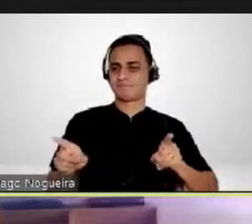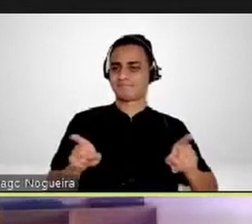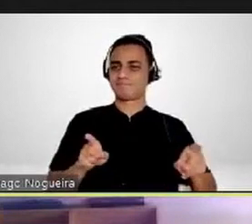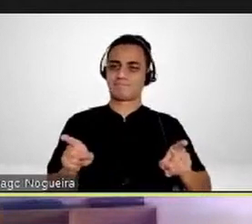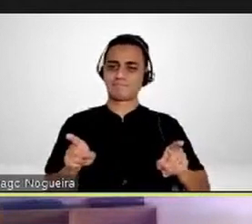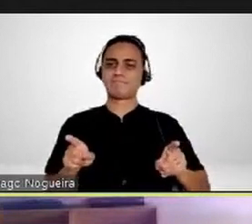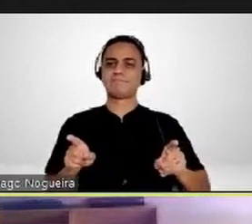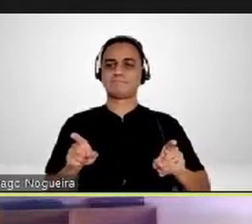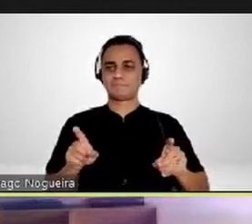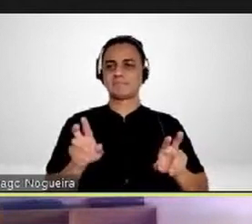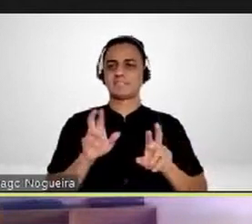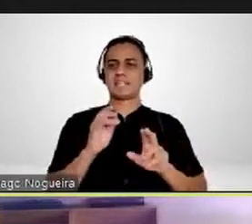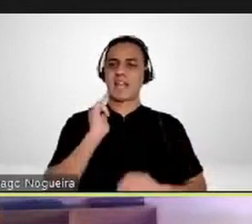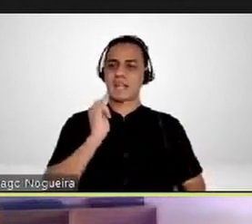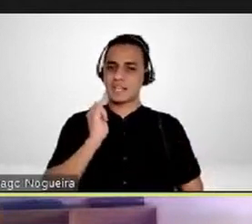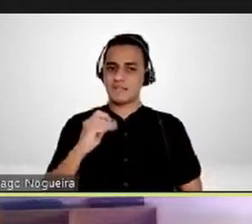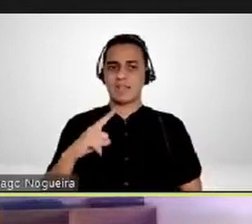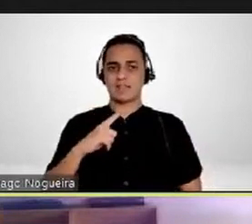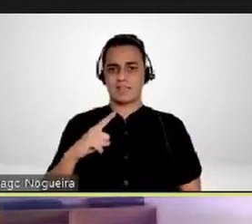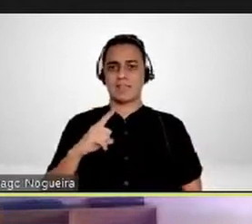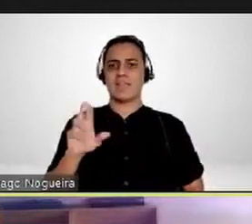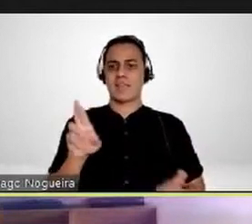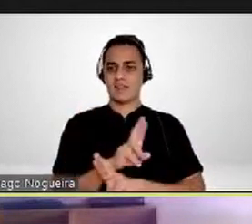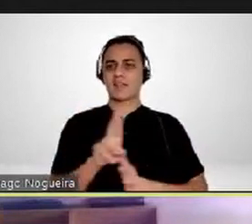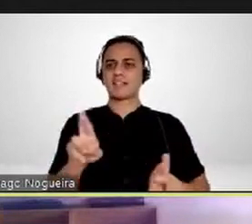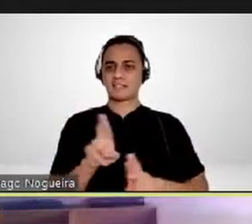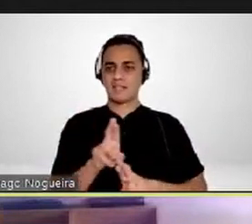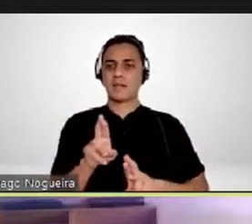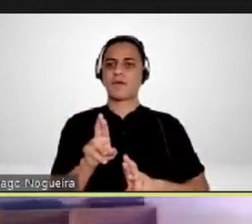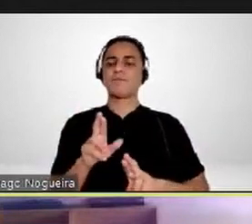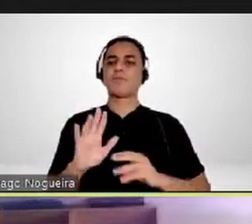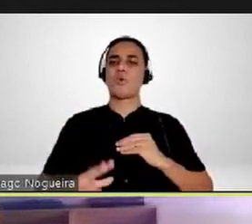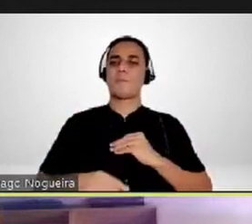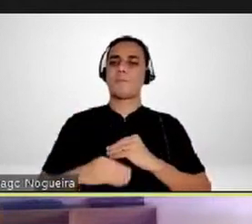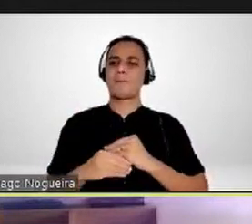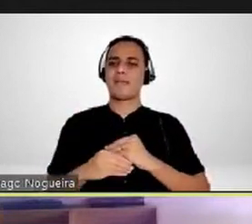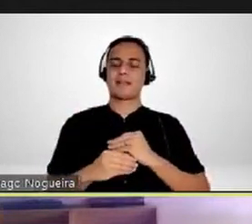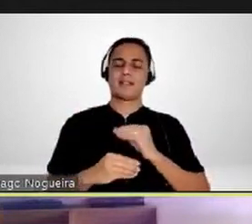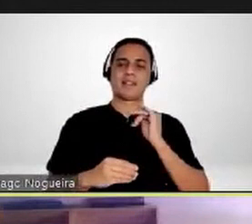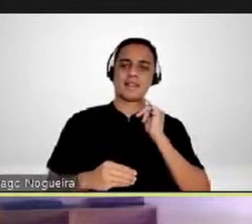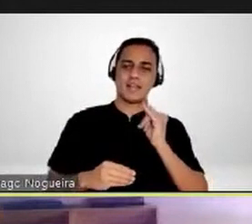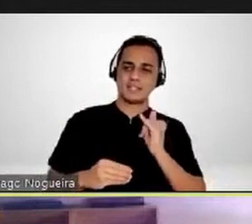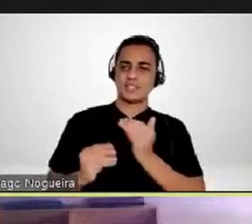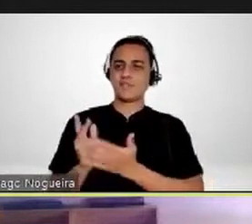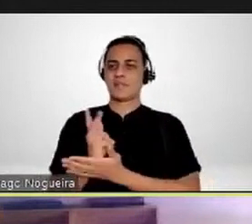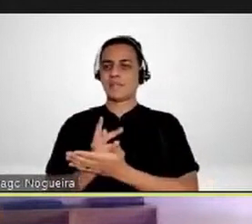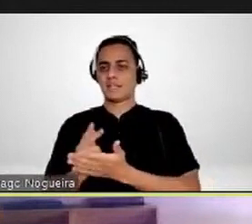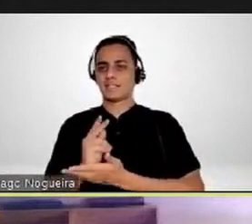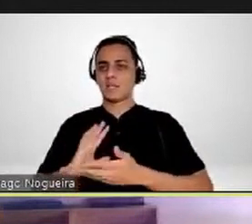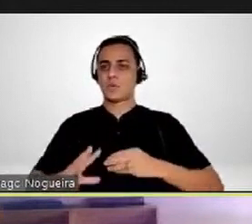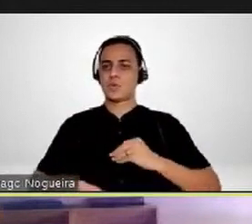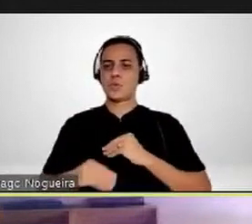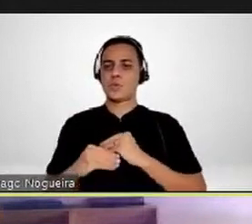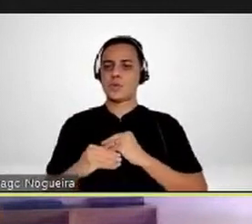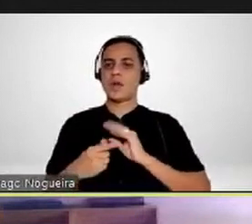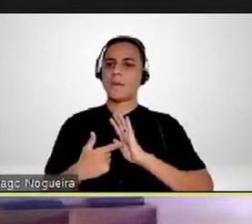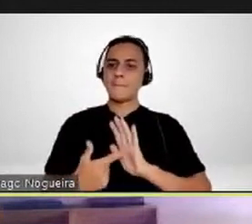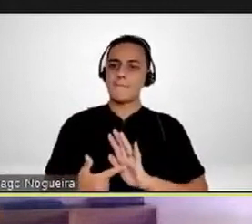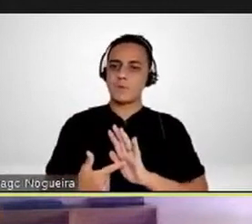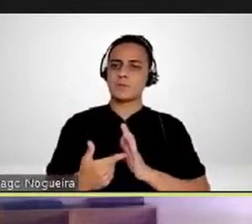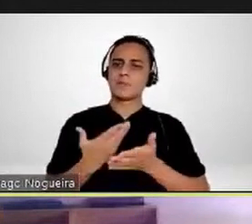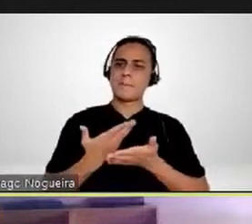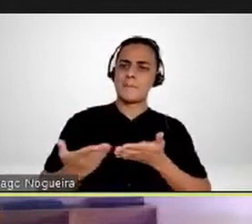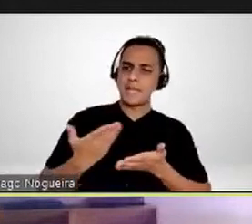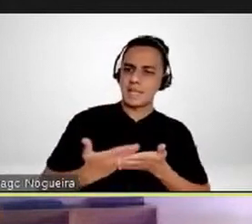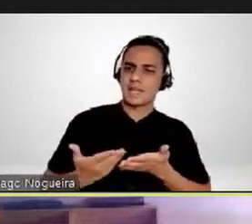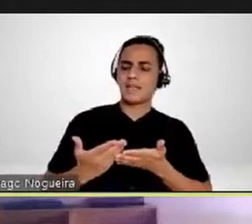narrativa, existe uma complementação entre o desenho e a narrativa, ressaltando perdas e carências. Então, tem um